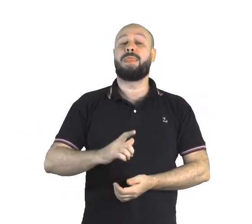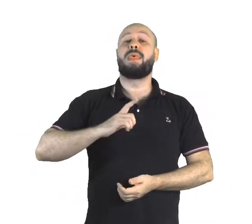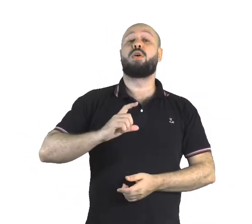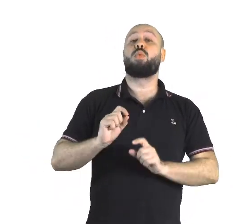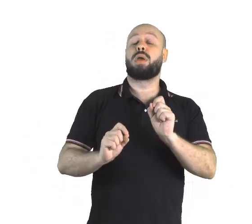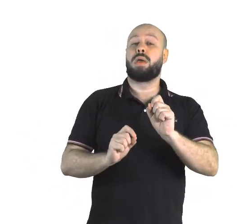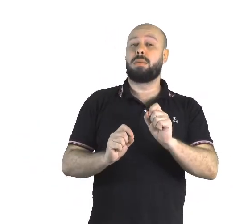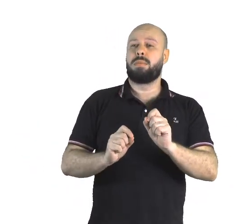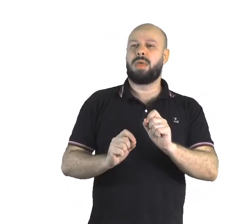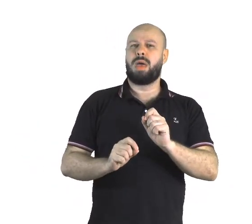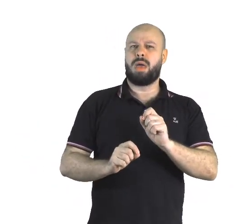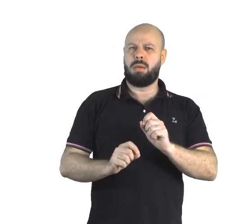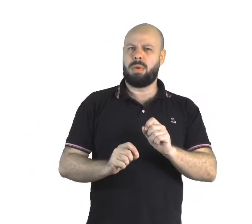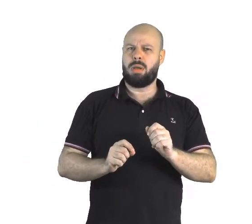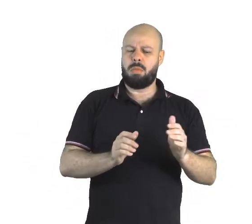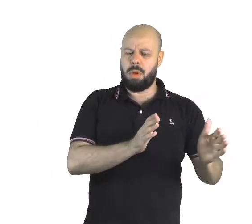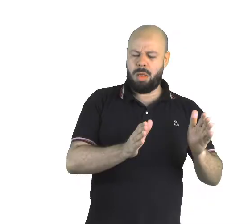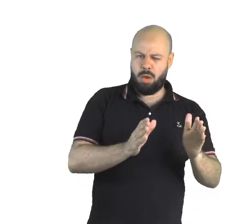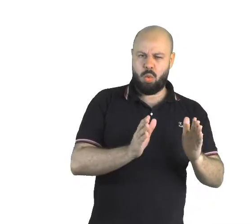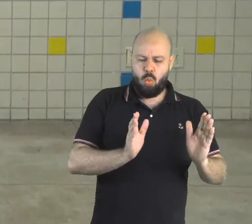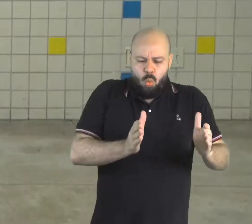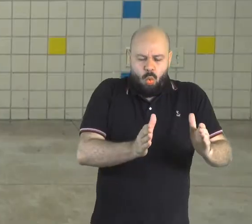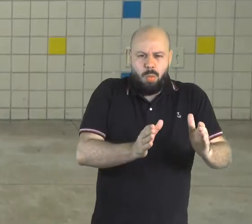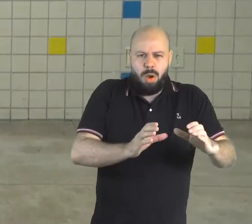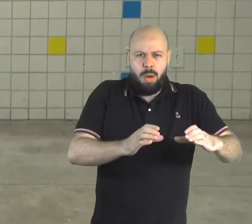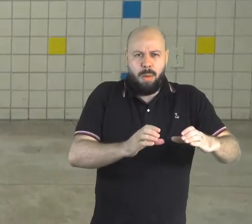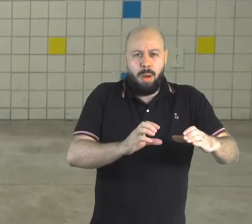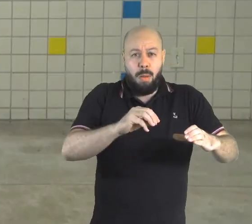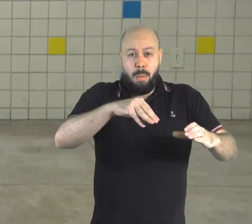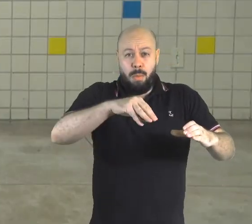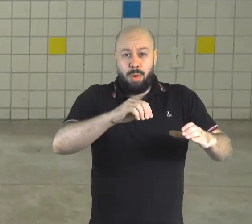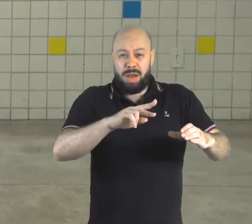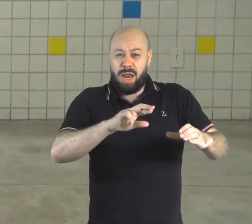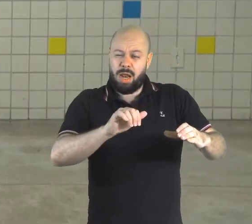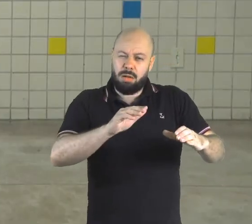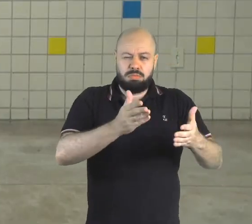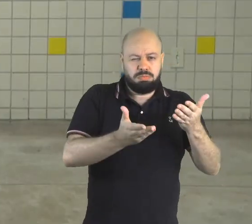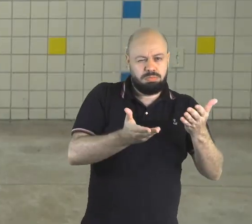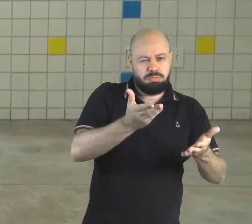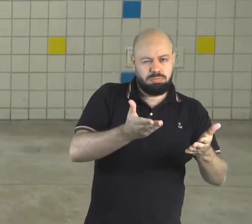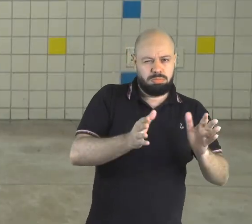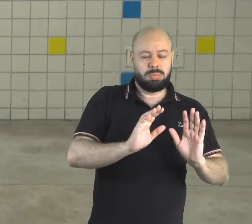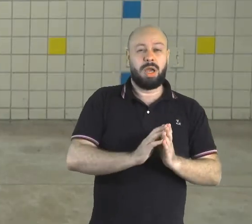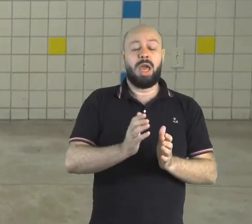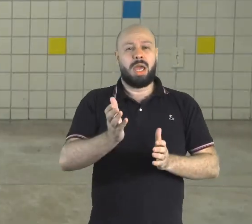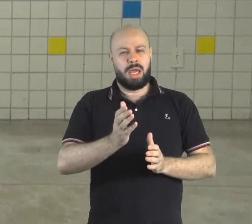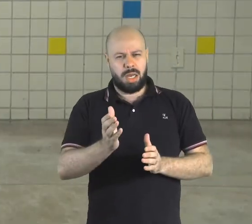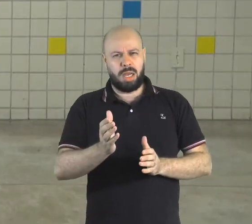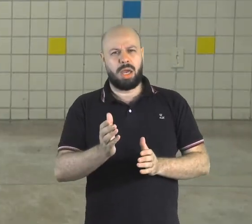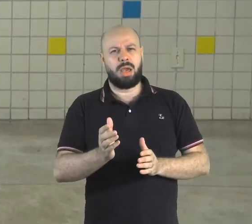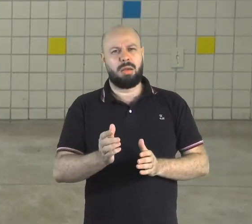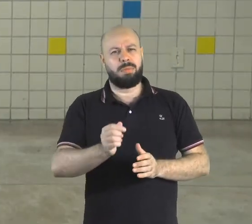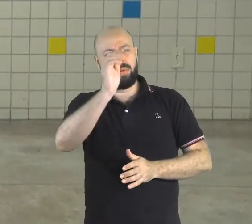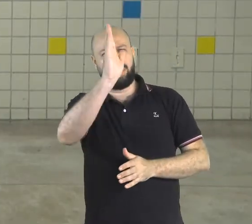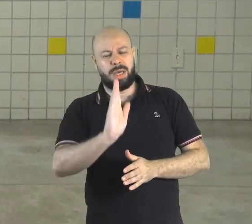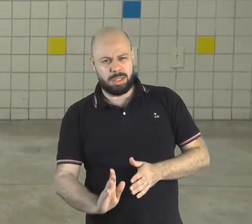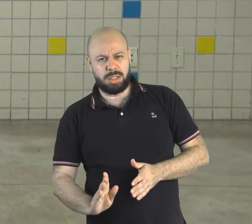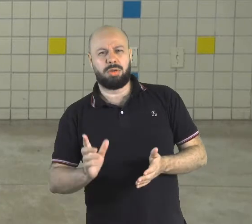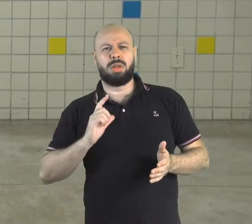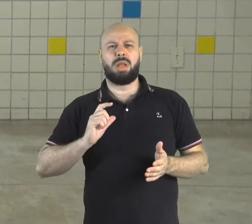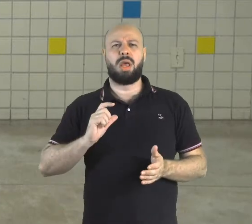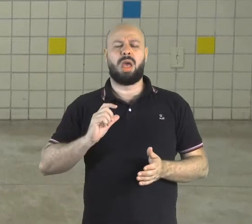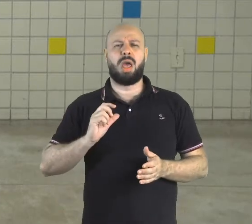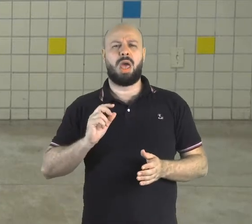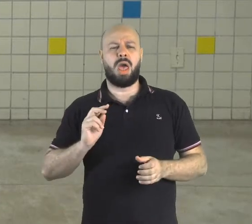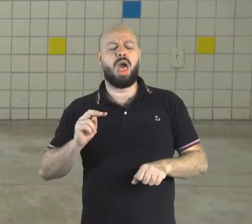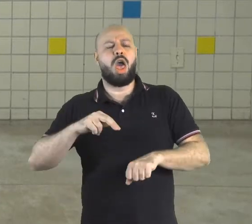da chamada linha moderada, aqueles que queriam que o país fosse governado por pessoas civis,